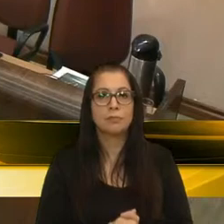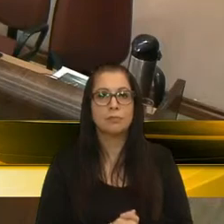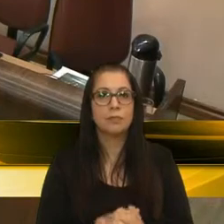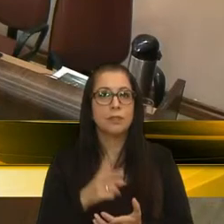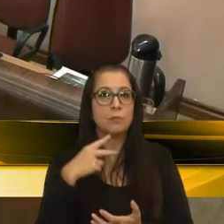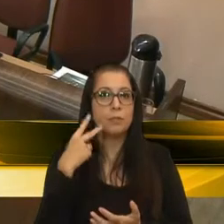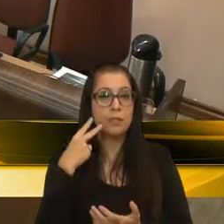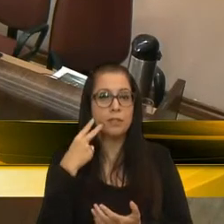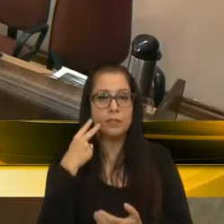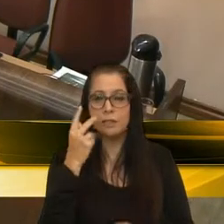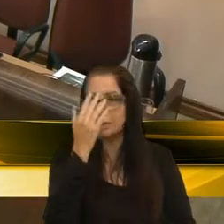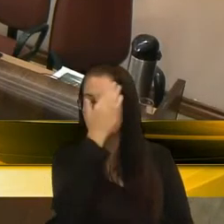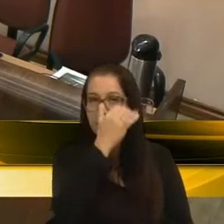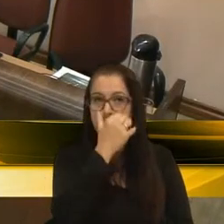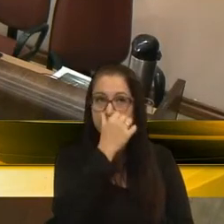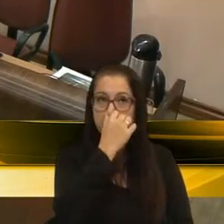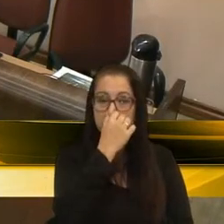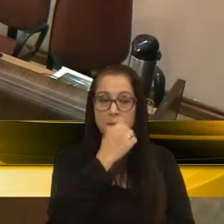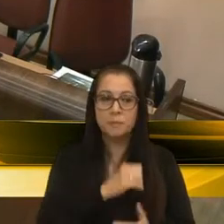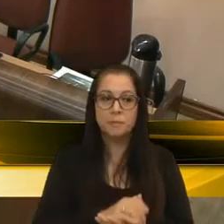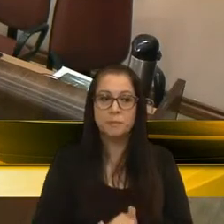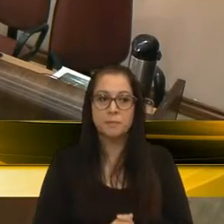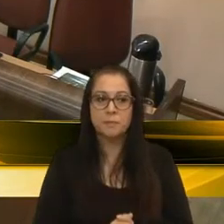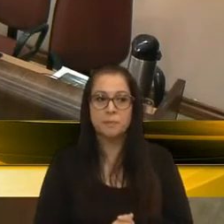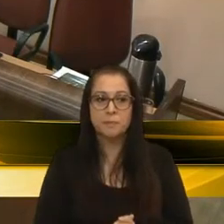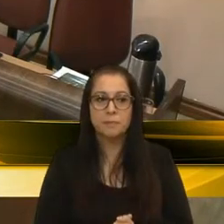Vereadora Paula Iores.